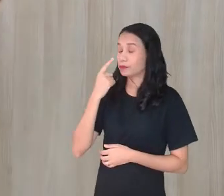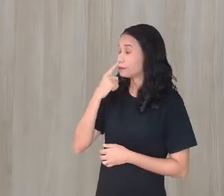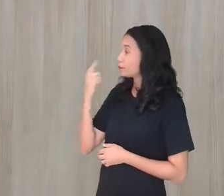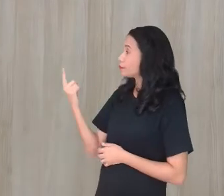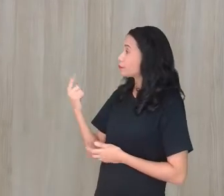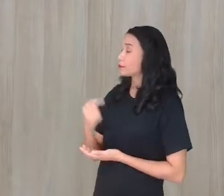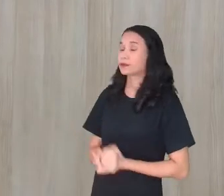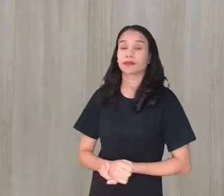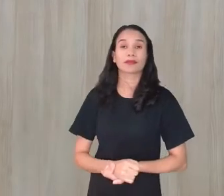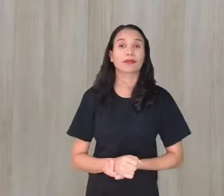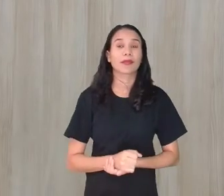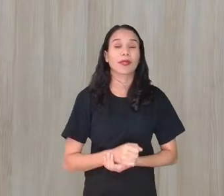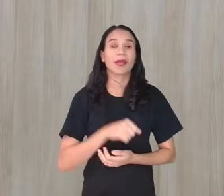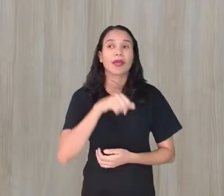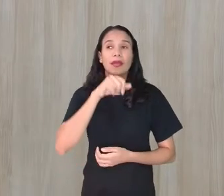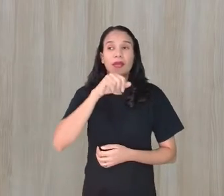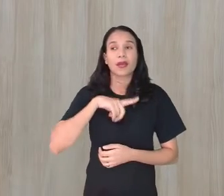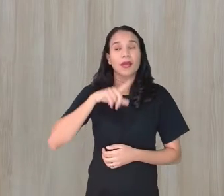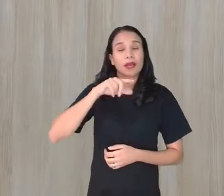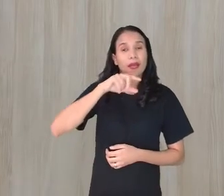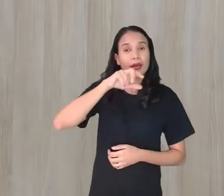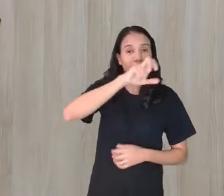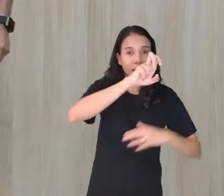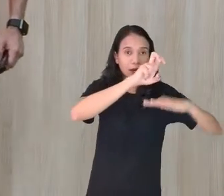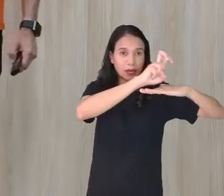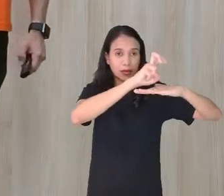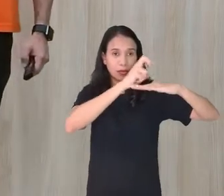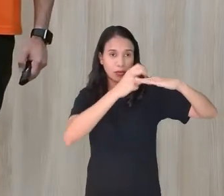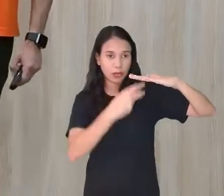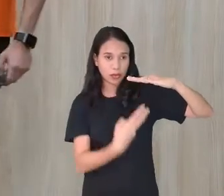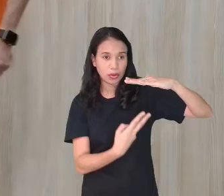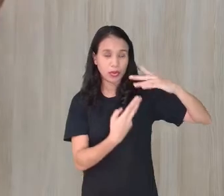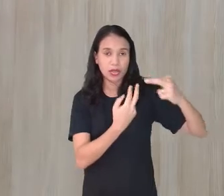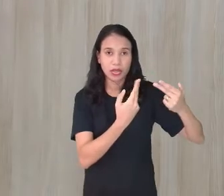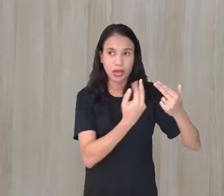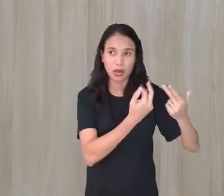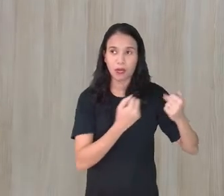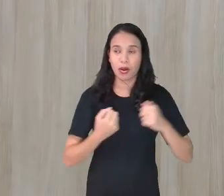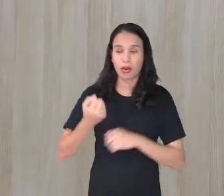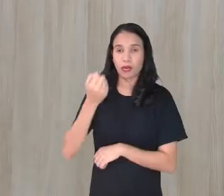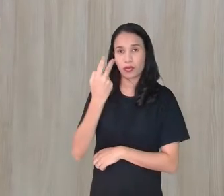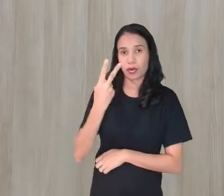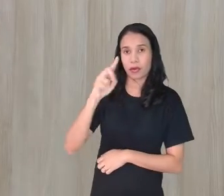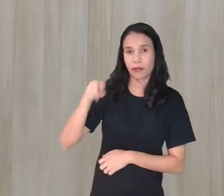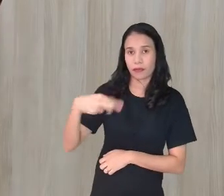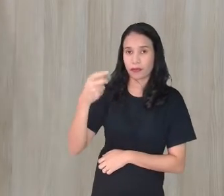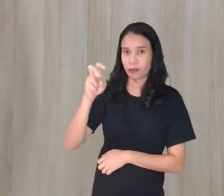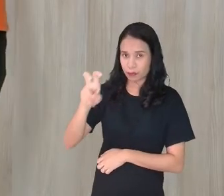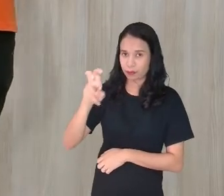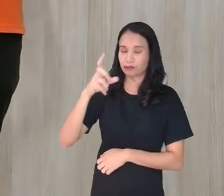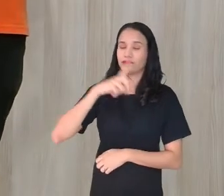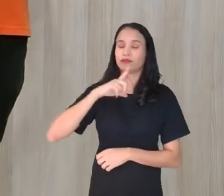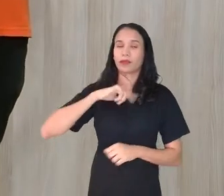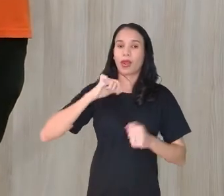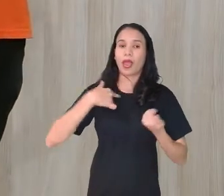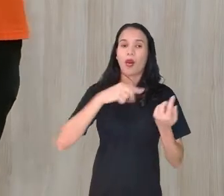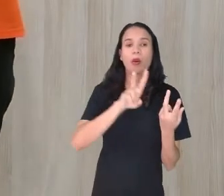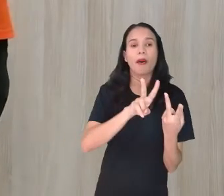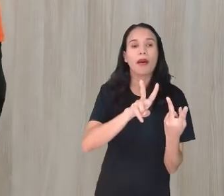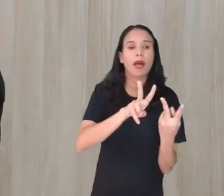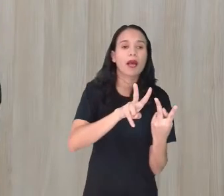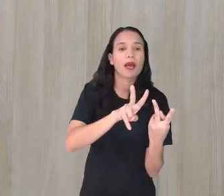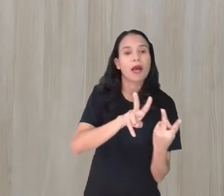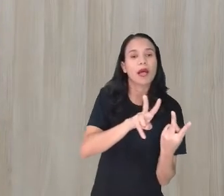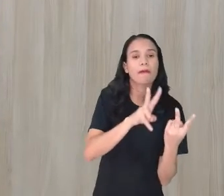que 5 meios é a mesma coisa que 2,5. Eu transformei